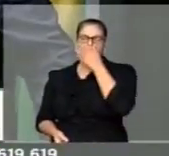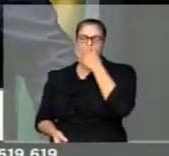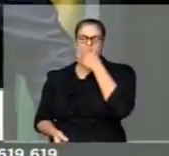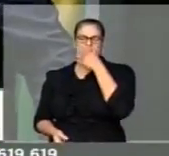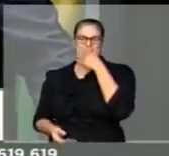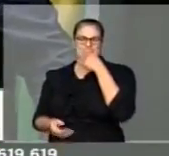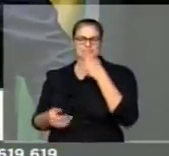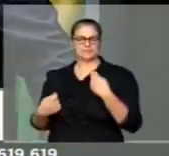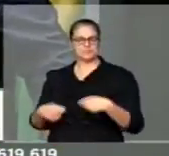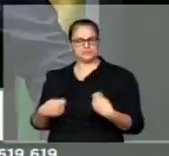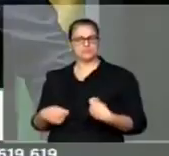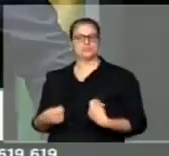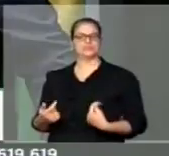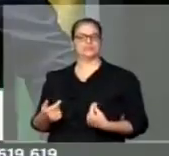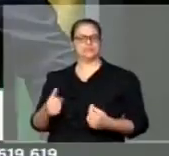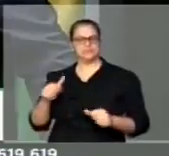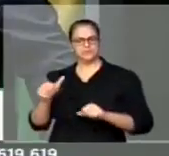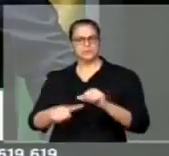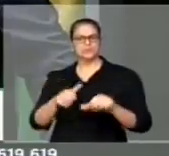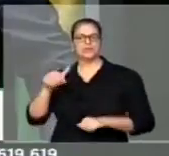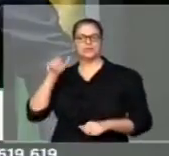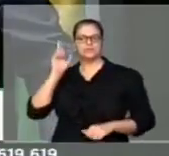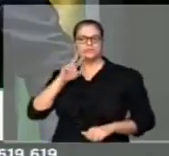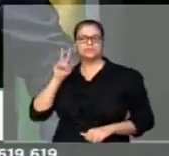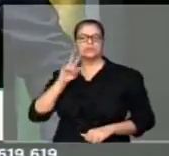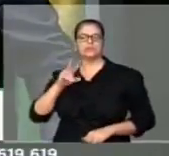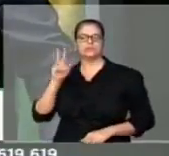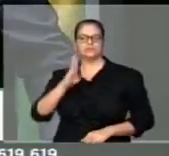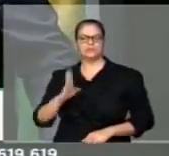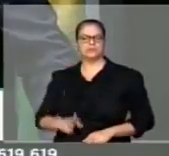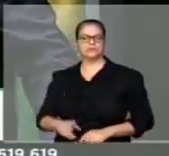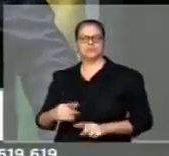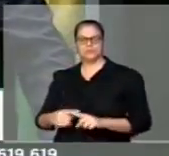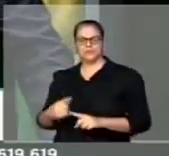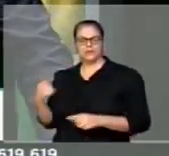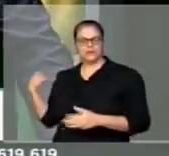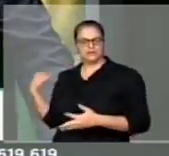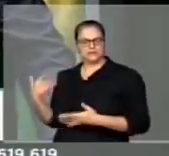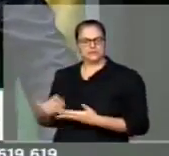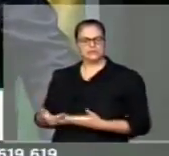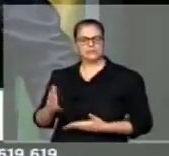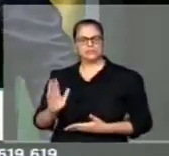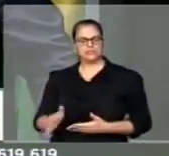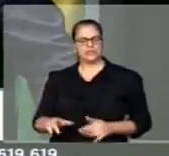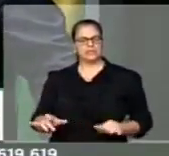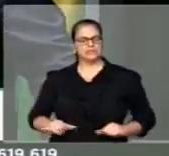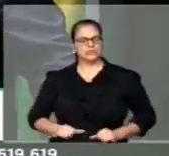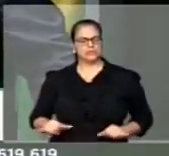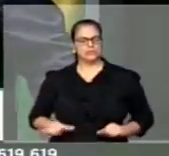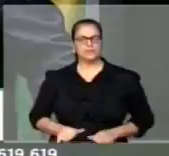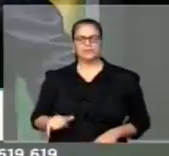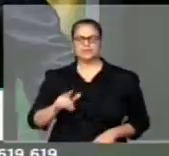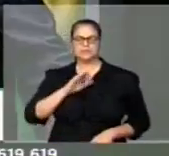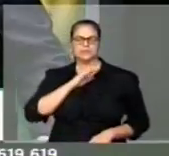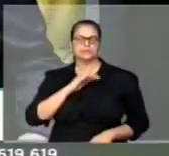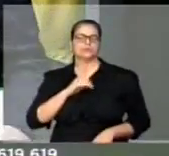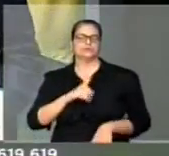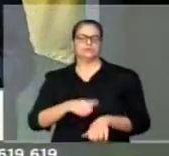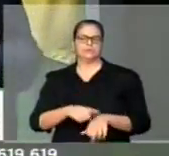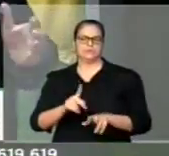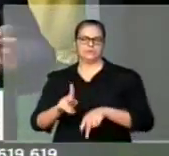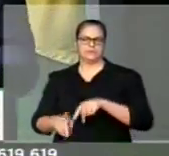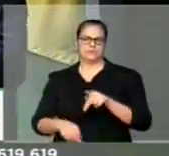possa virar essa página que tem trazido tanto sofrimento, tanto infortúnio e tanta insegurança à população